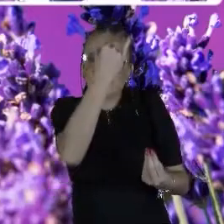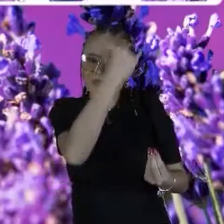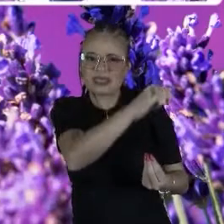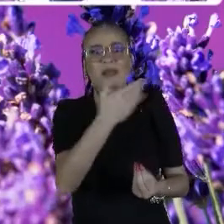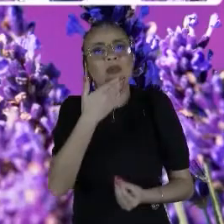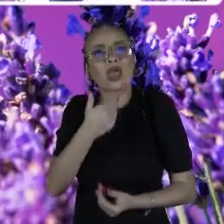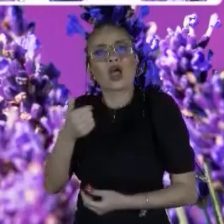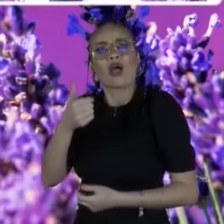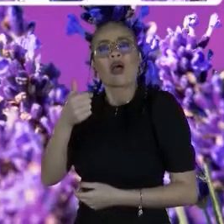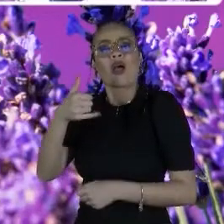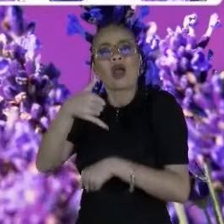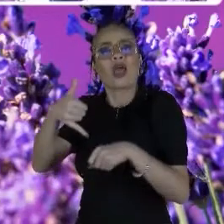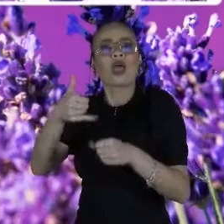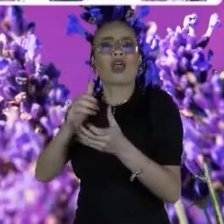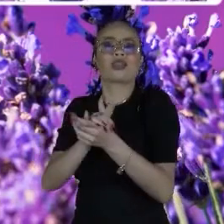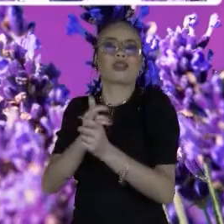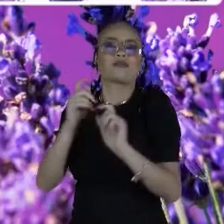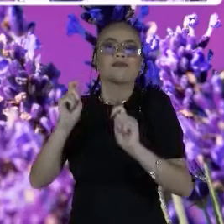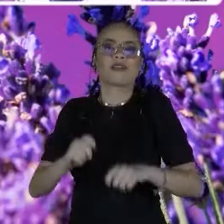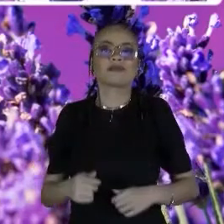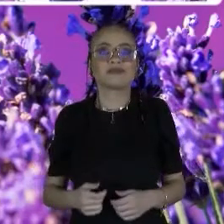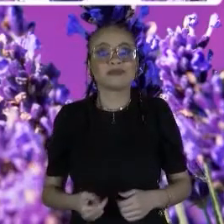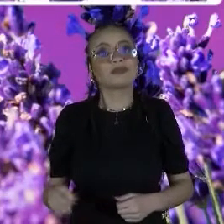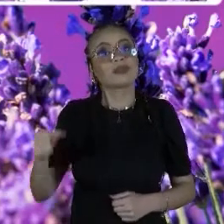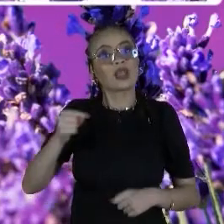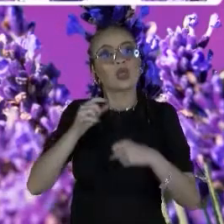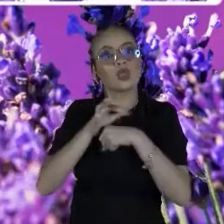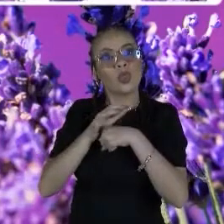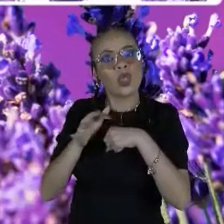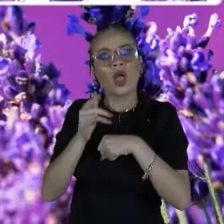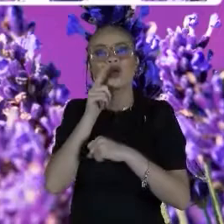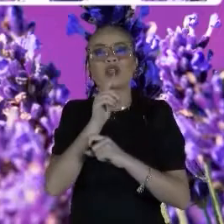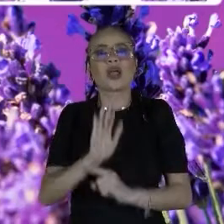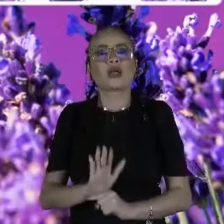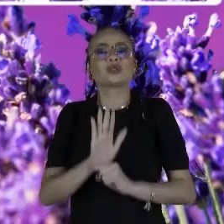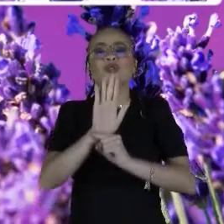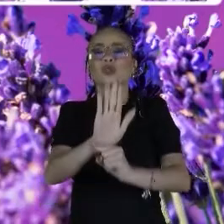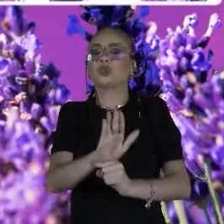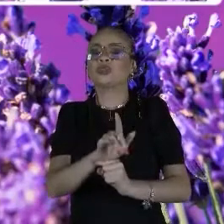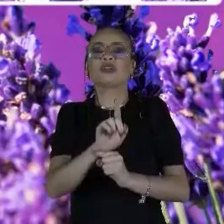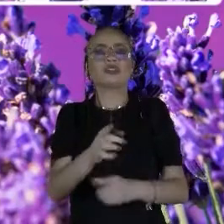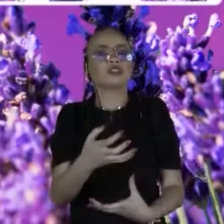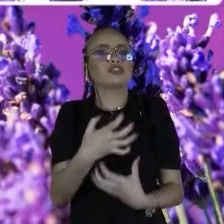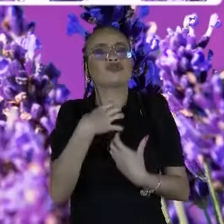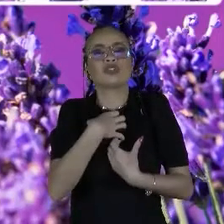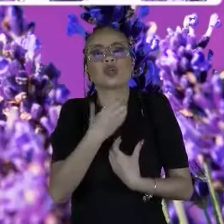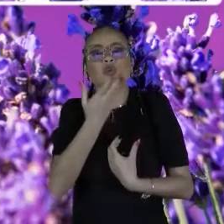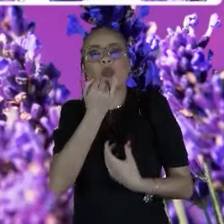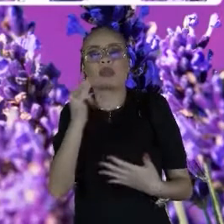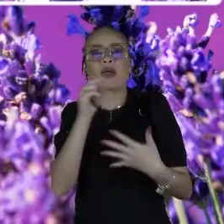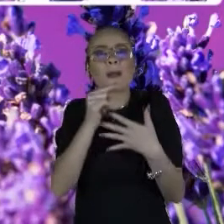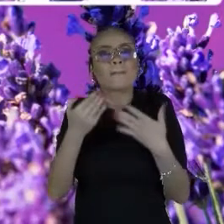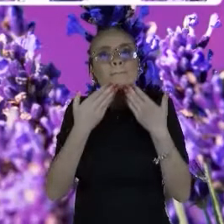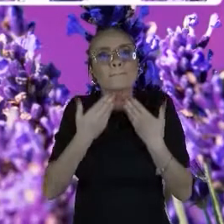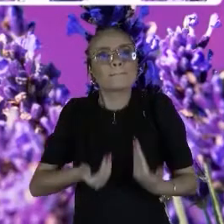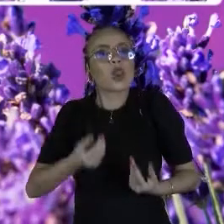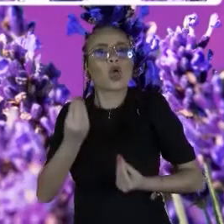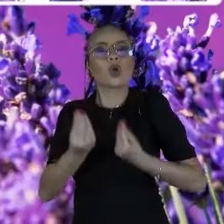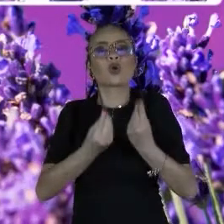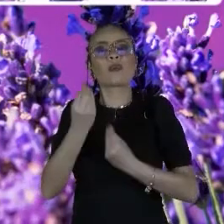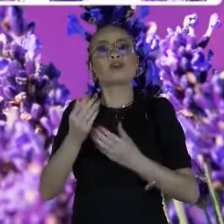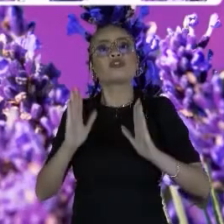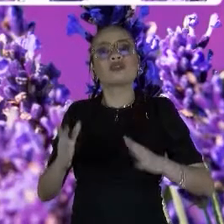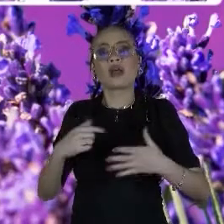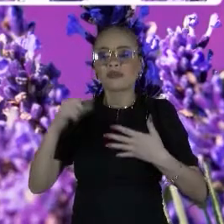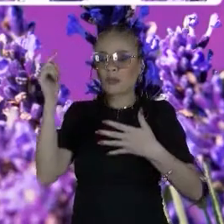dentro da terra você tem auxílio para poder ter uma melhor alimentação você tem auxílio nas suas finalidades física tudo